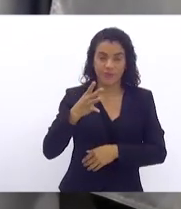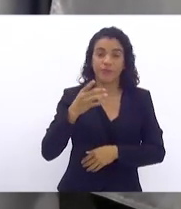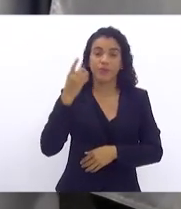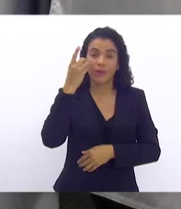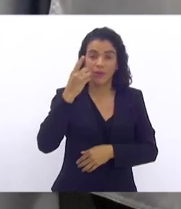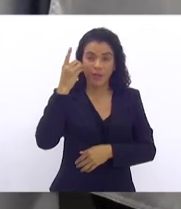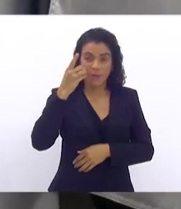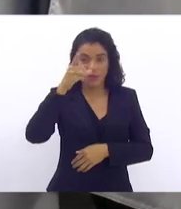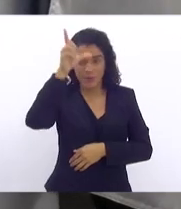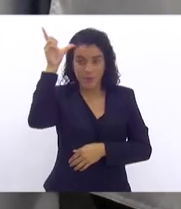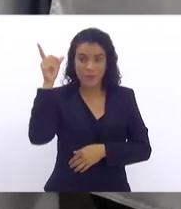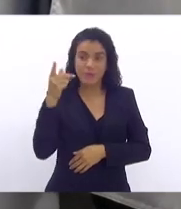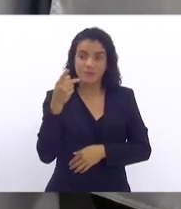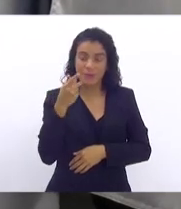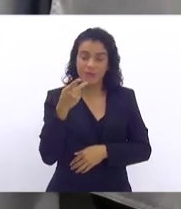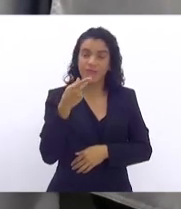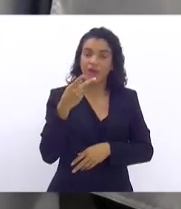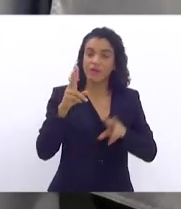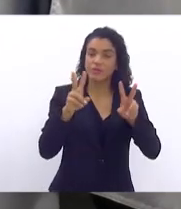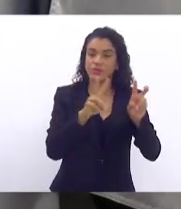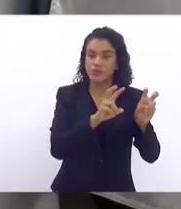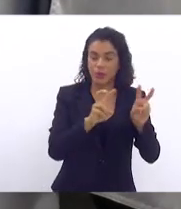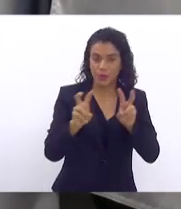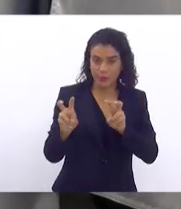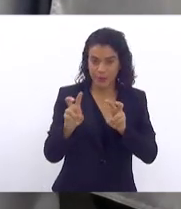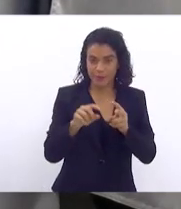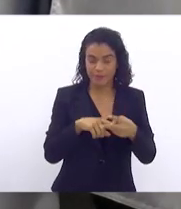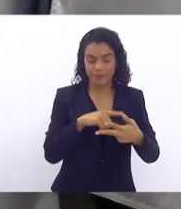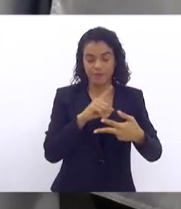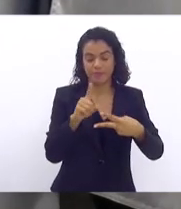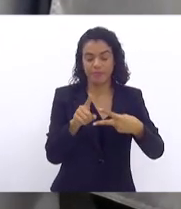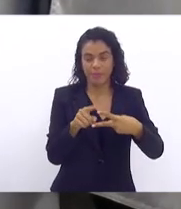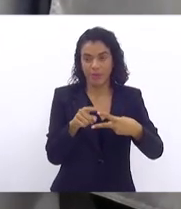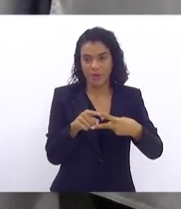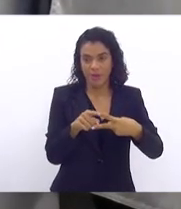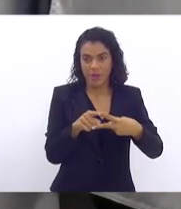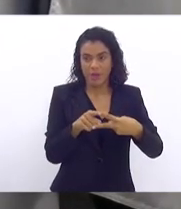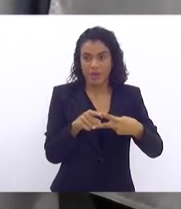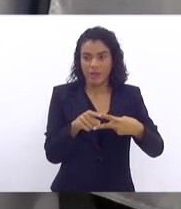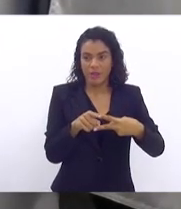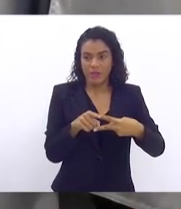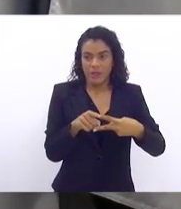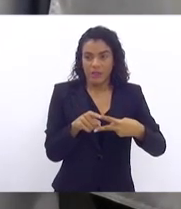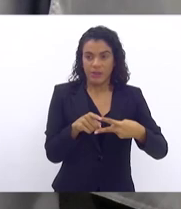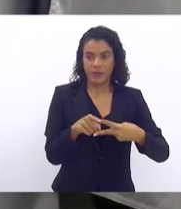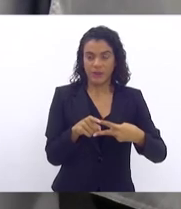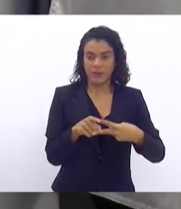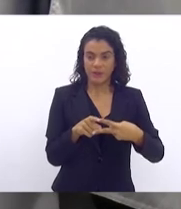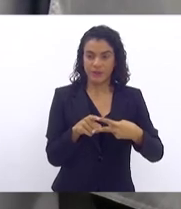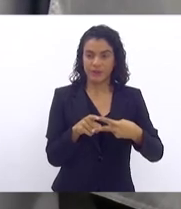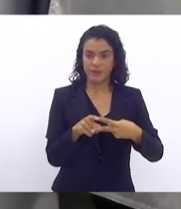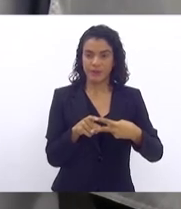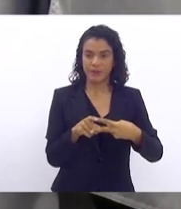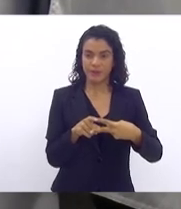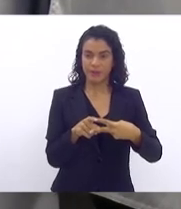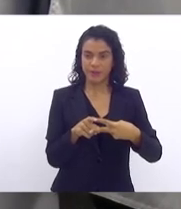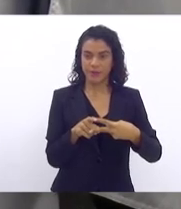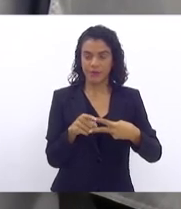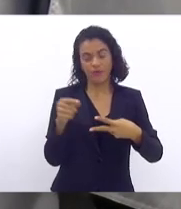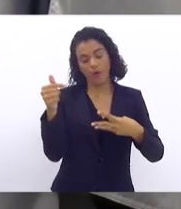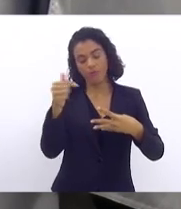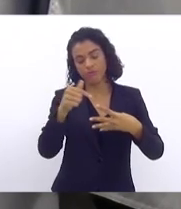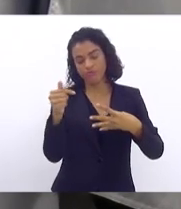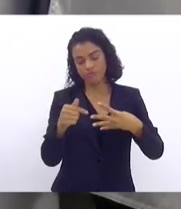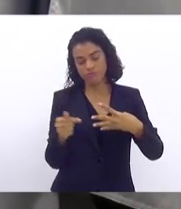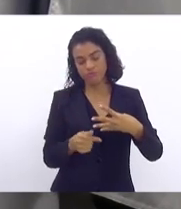traz alguns elementos à fala. Dentre eles, primeiro, eu vou pontuar aqui na questão